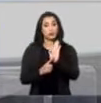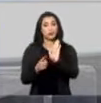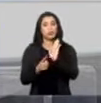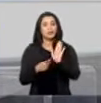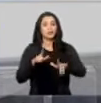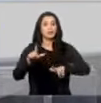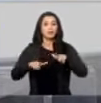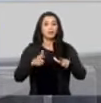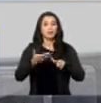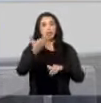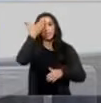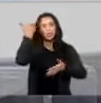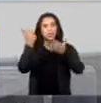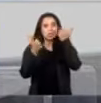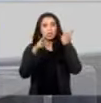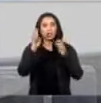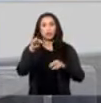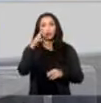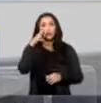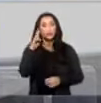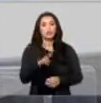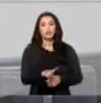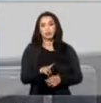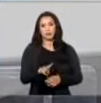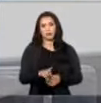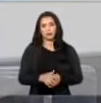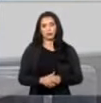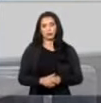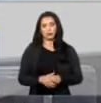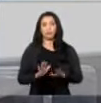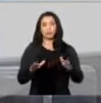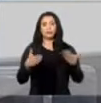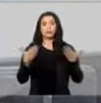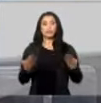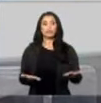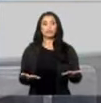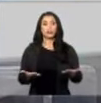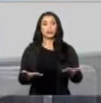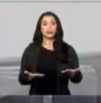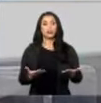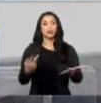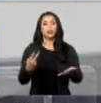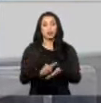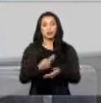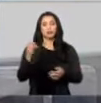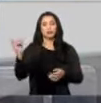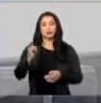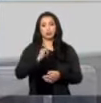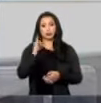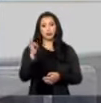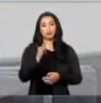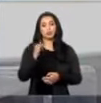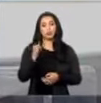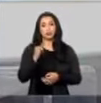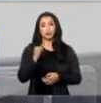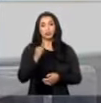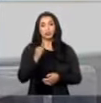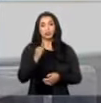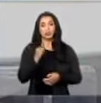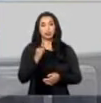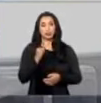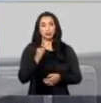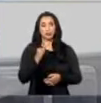ficar esquecidos de uma prateleira sem poder ser distribuídos. Então, de alguma forma, é importante notar que esse tipo de estrutura